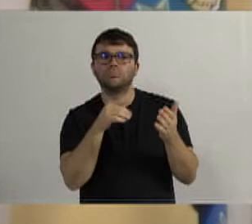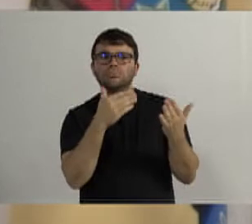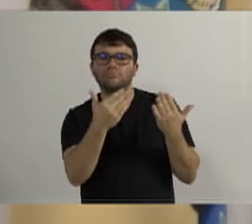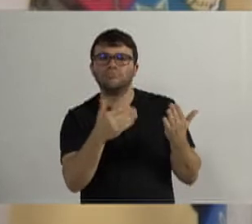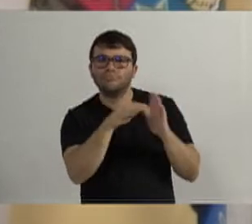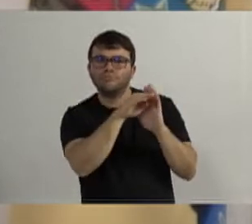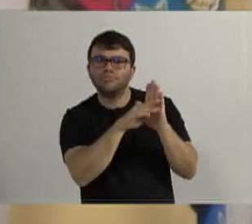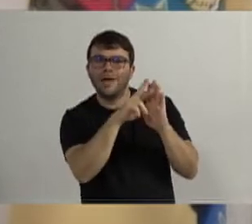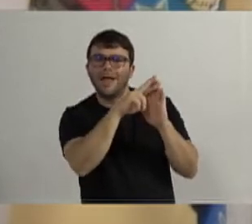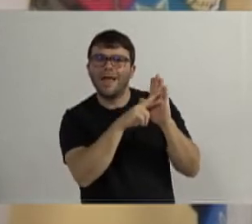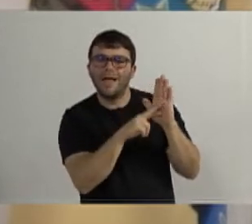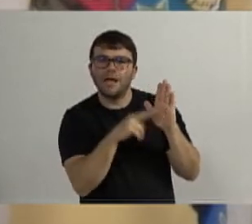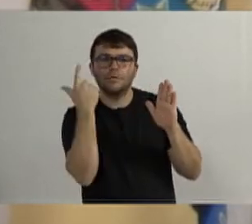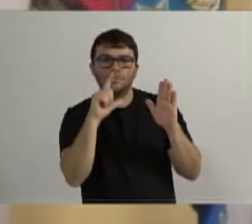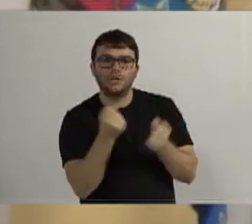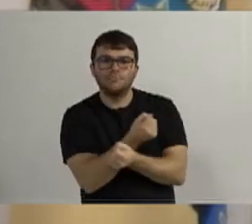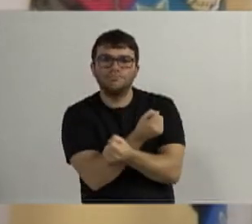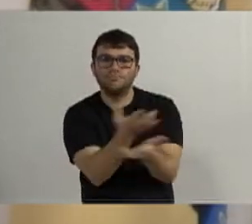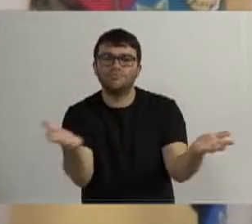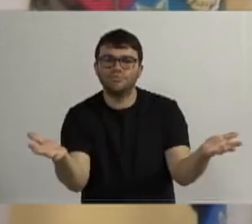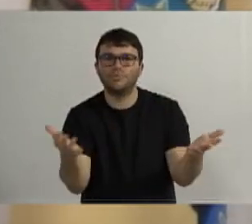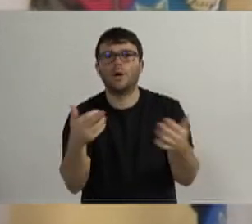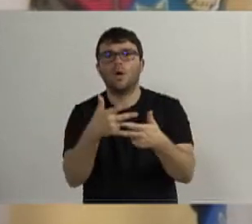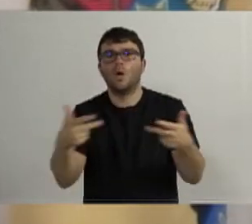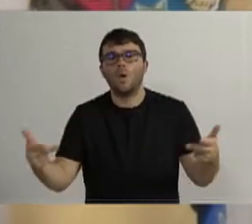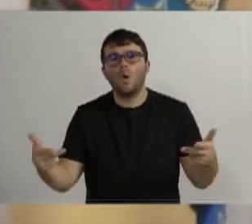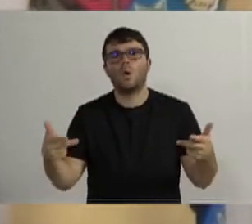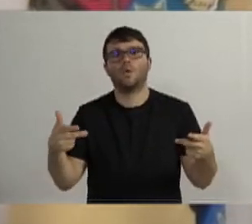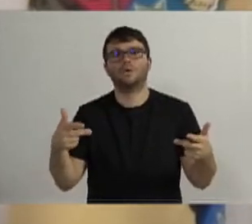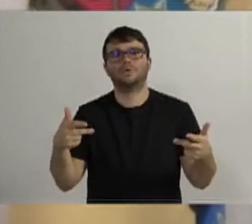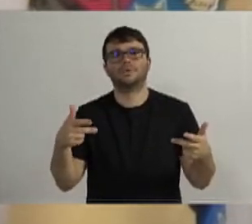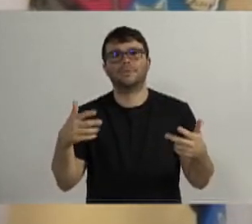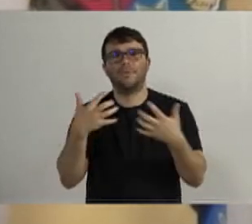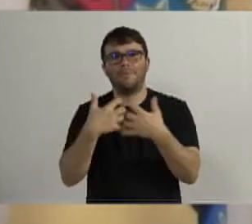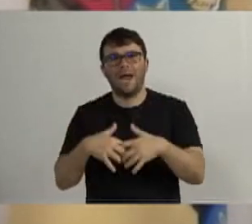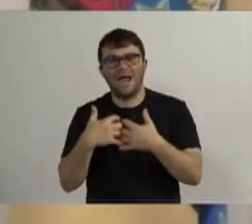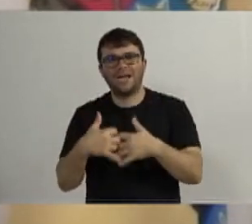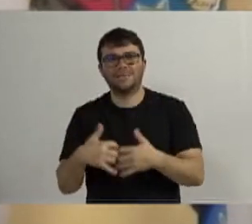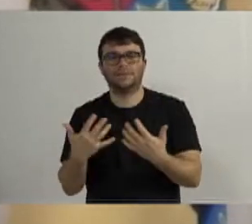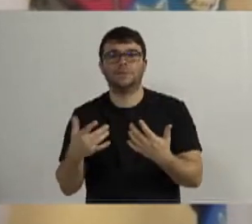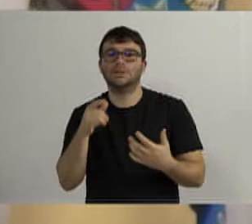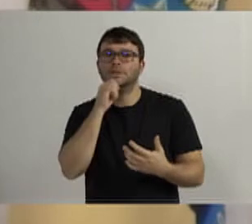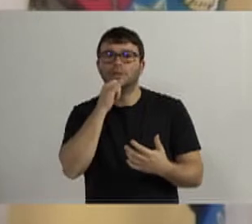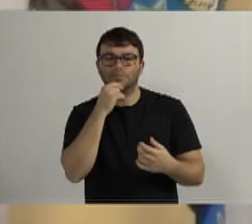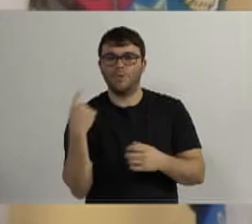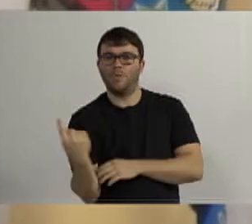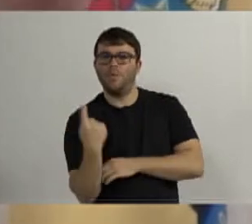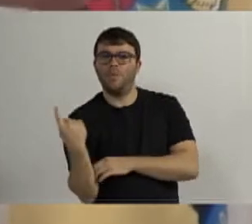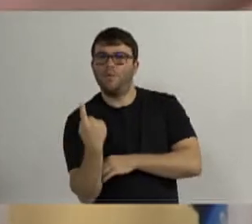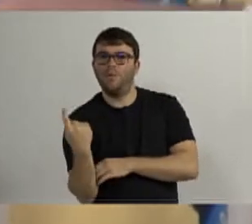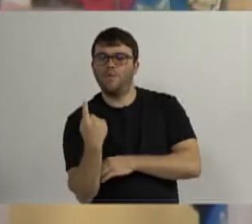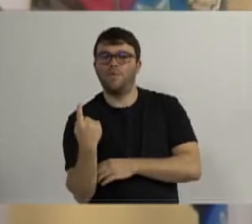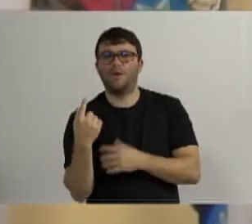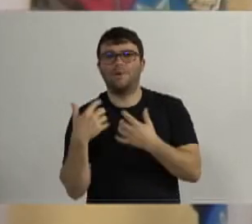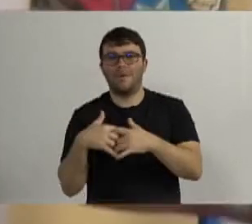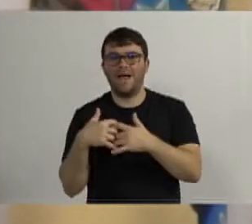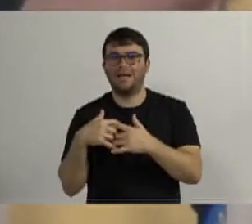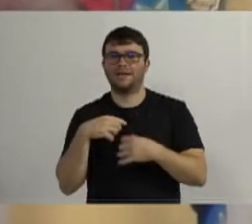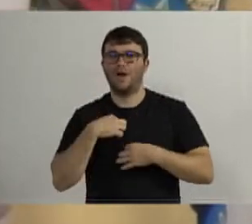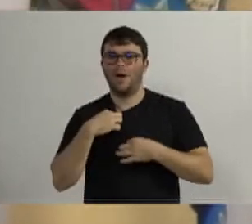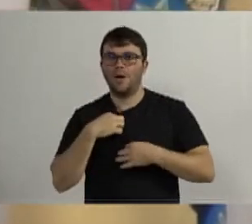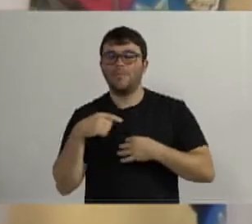distribuição de equipamentos porque nós temos escolas que a máquina de lavar quebra tem máquina de lavar